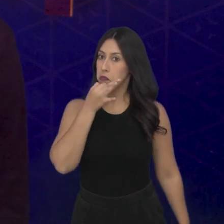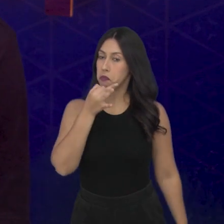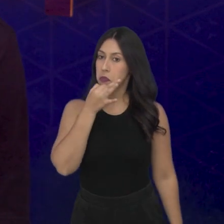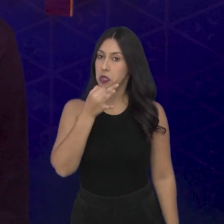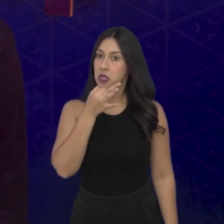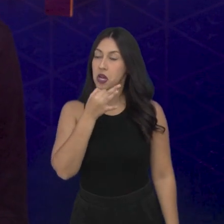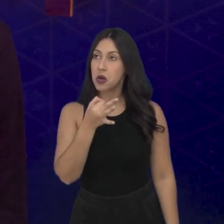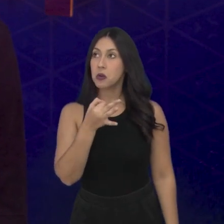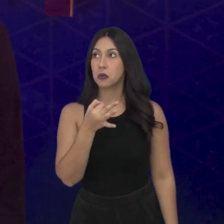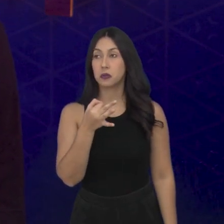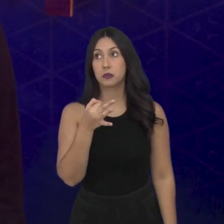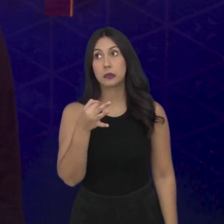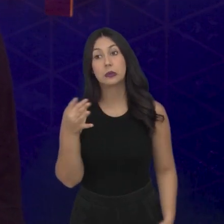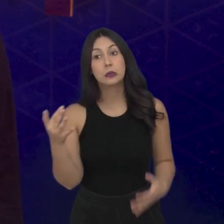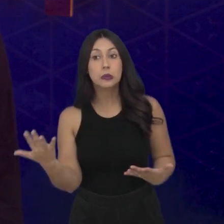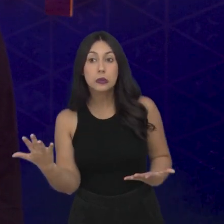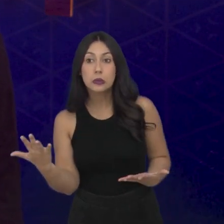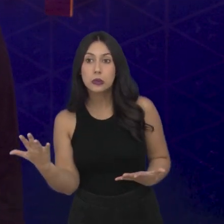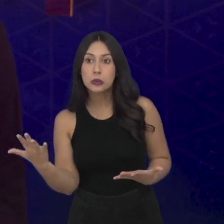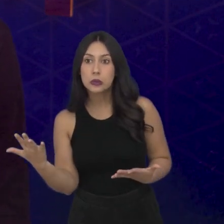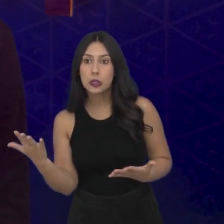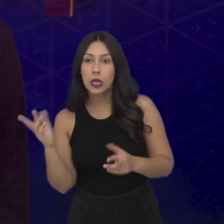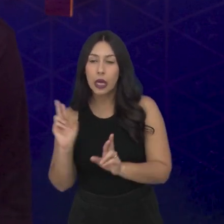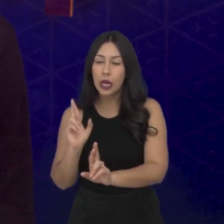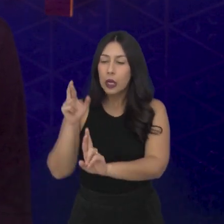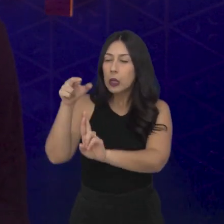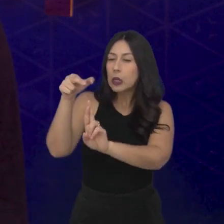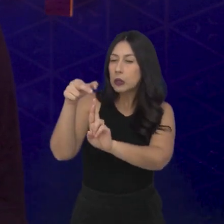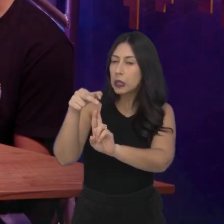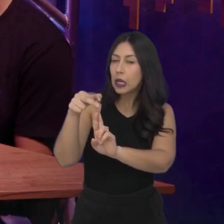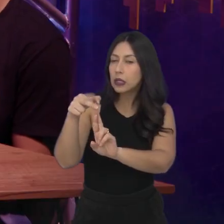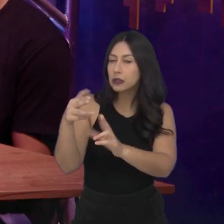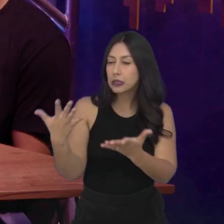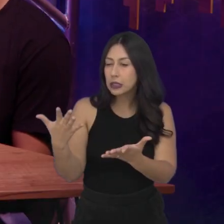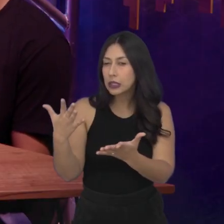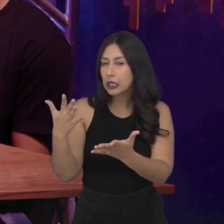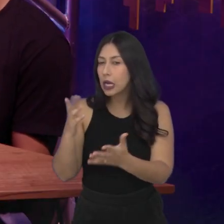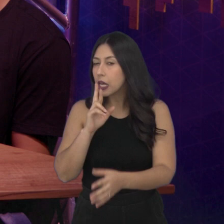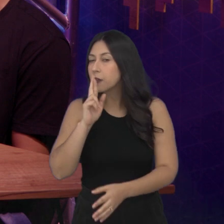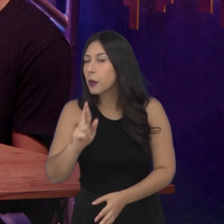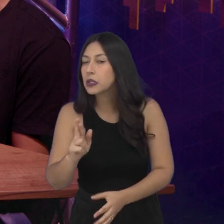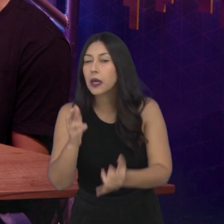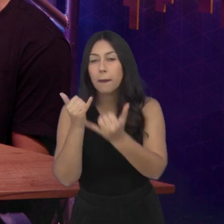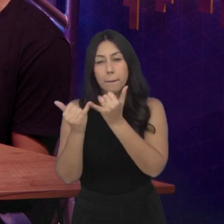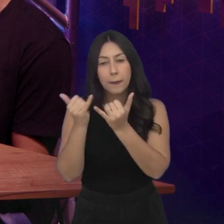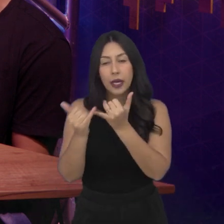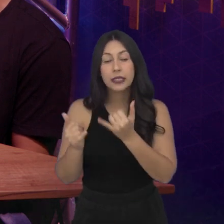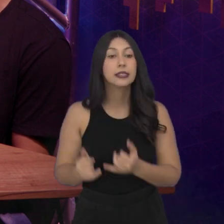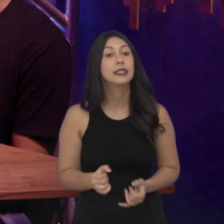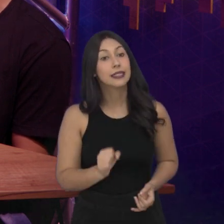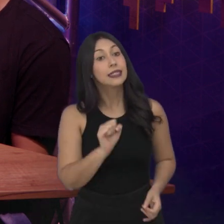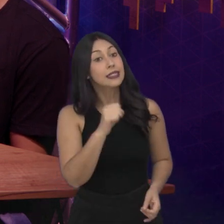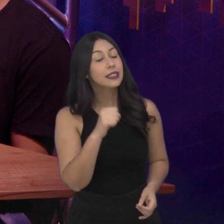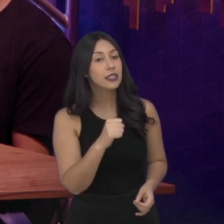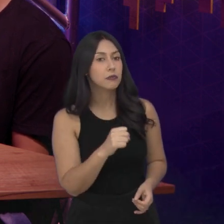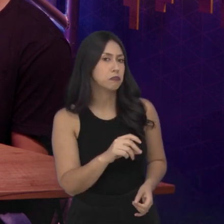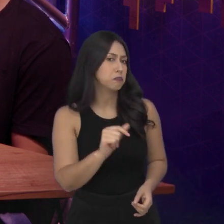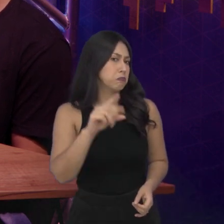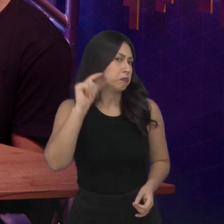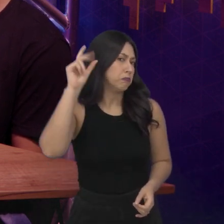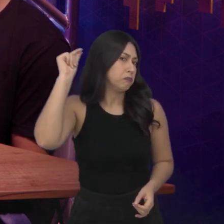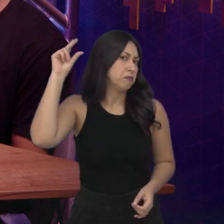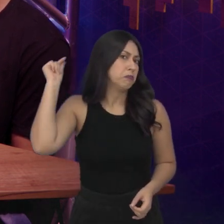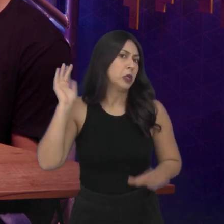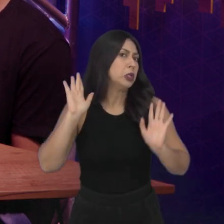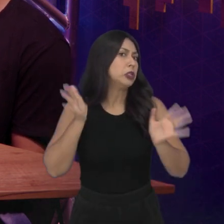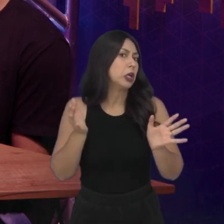tiveram um resultado parecido com Healing Fiction. Que já é obras que foram escritas há muito tempo, ou